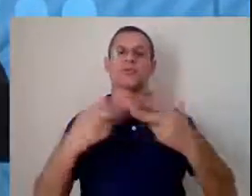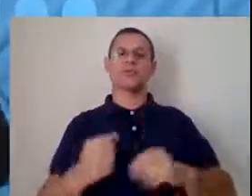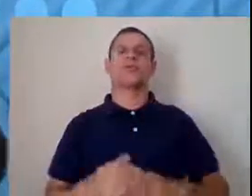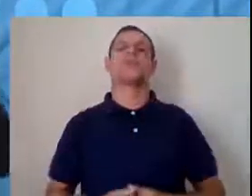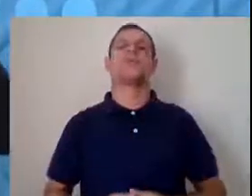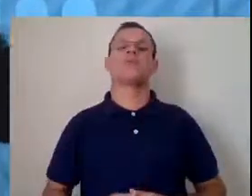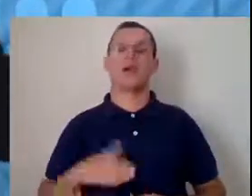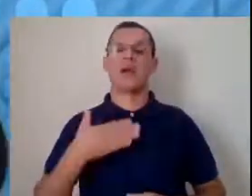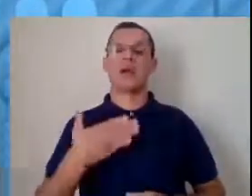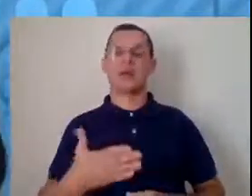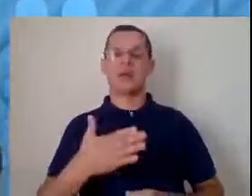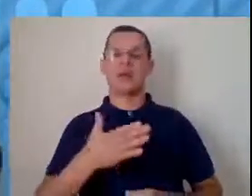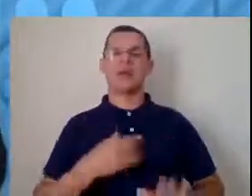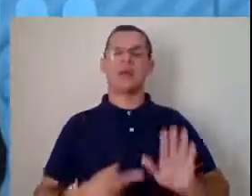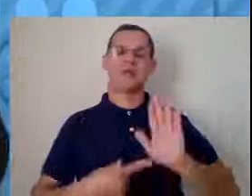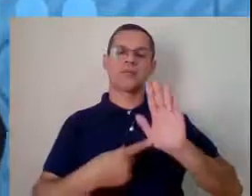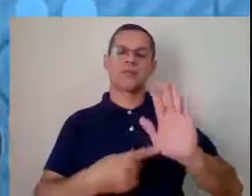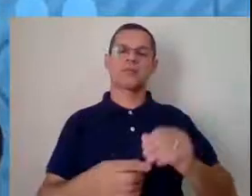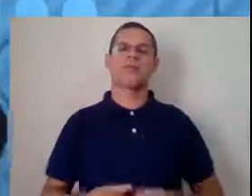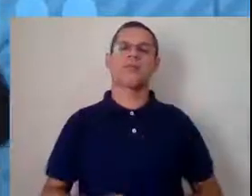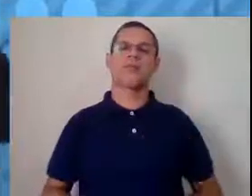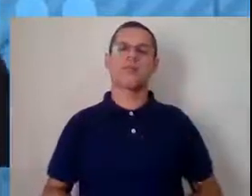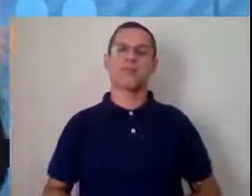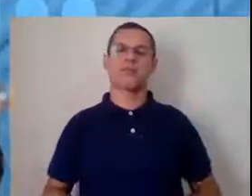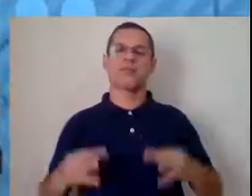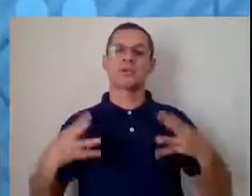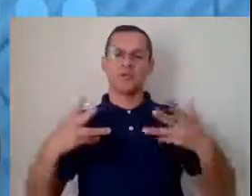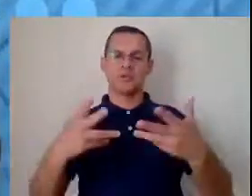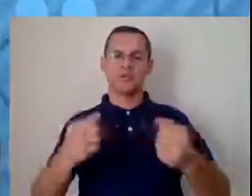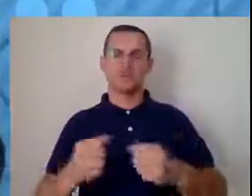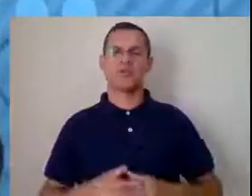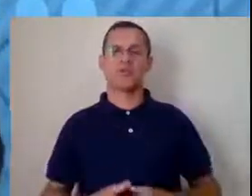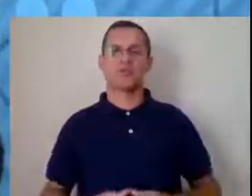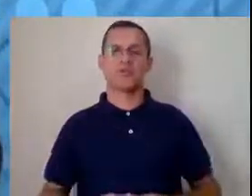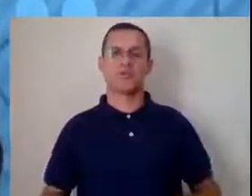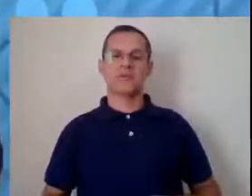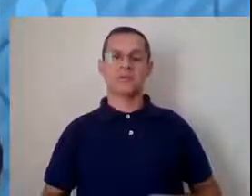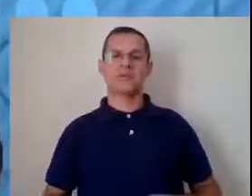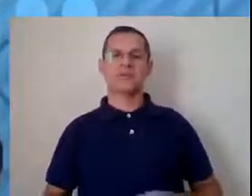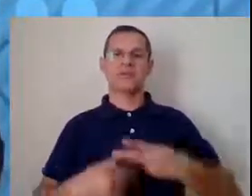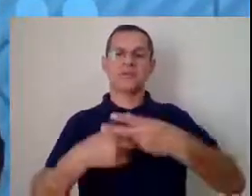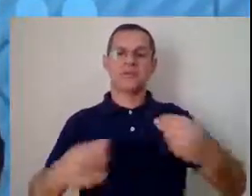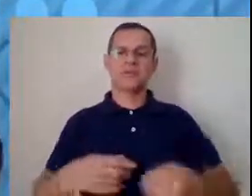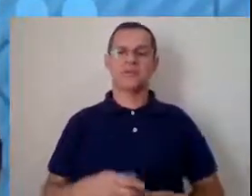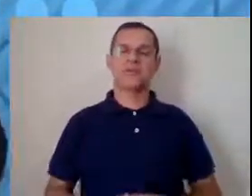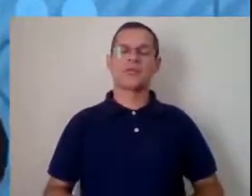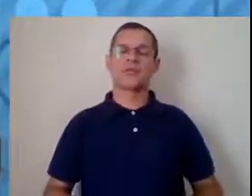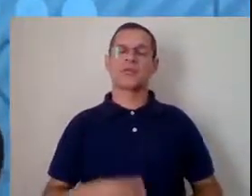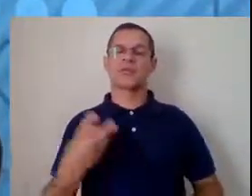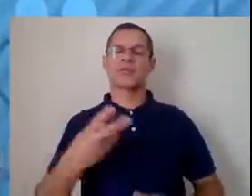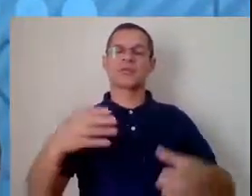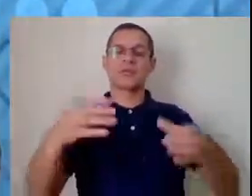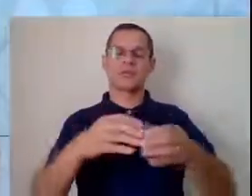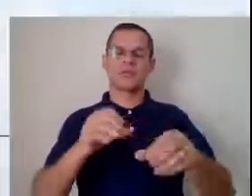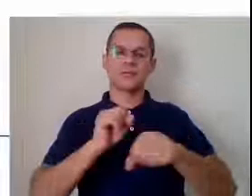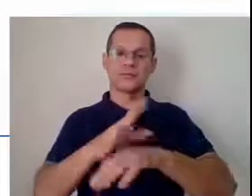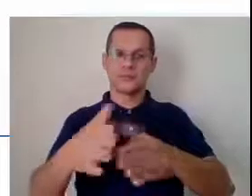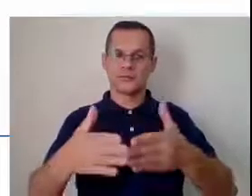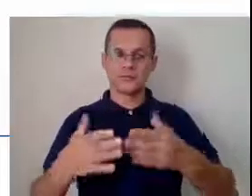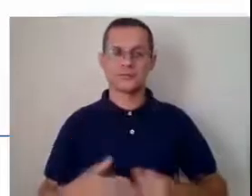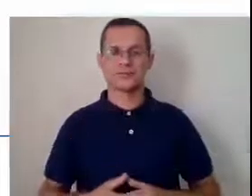todos. Então, a minha representação serão todos os elementos daqueles dois conjuntos. Vamos ao